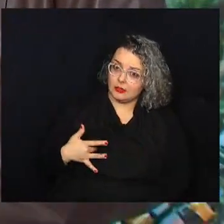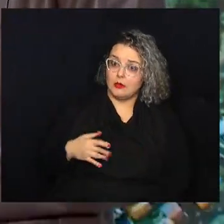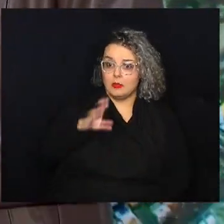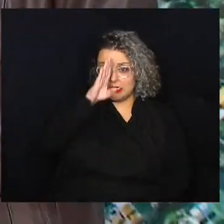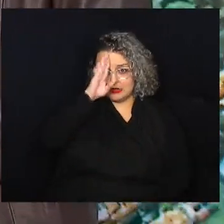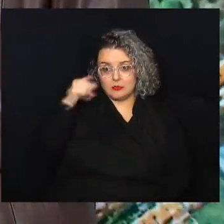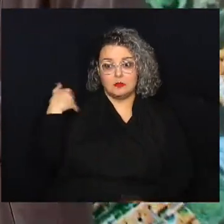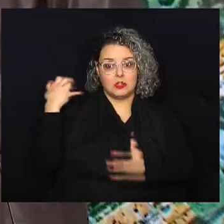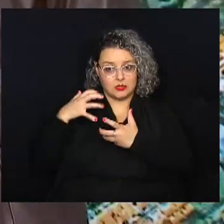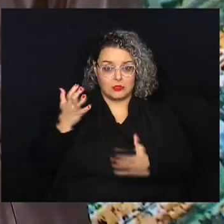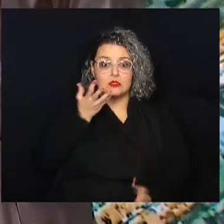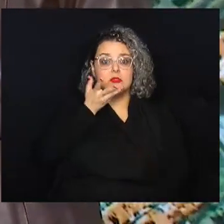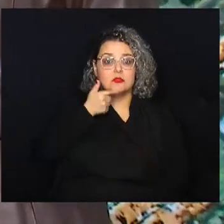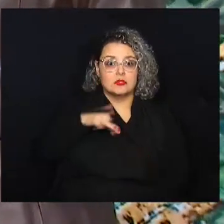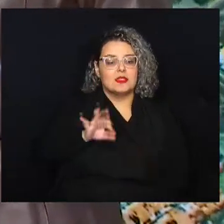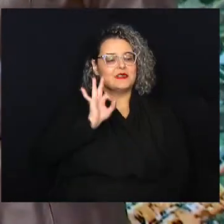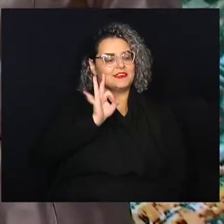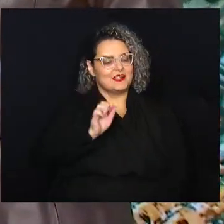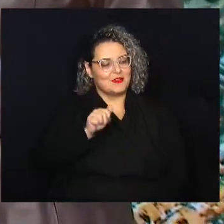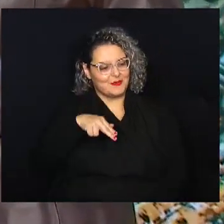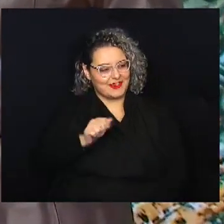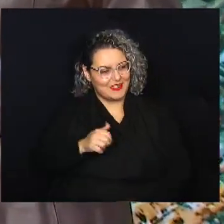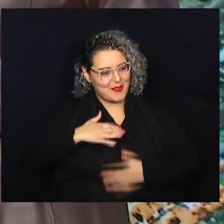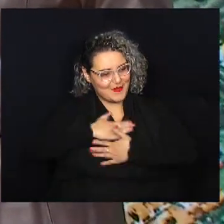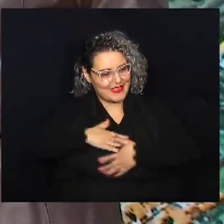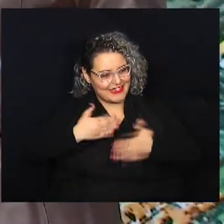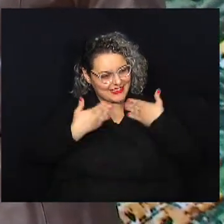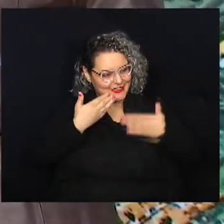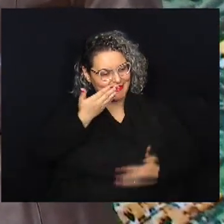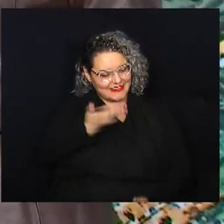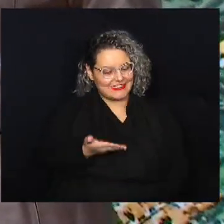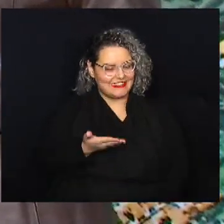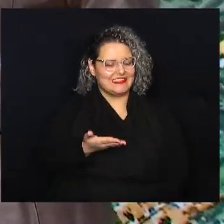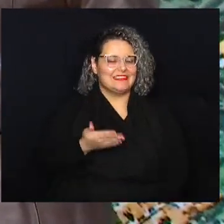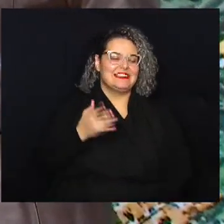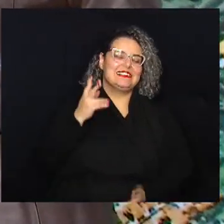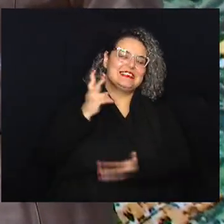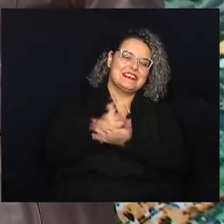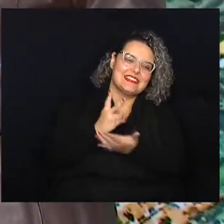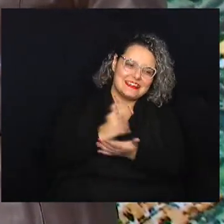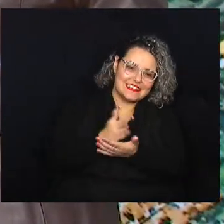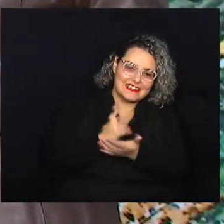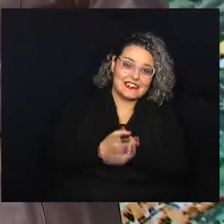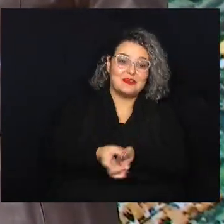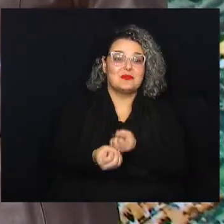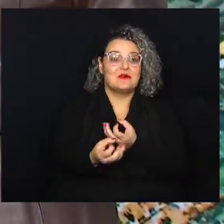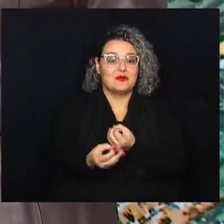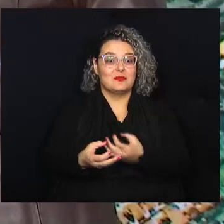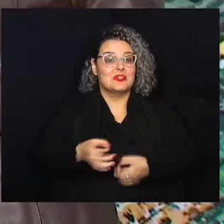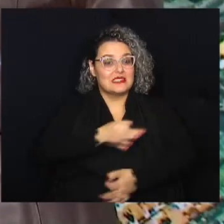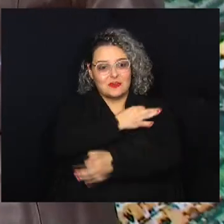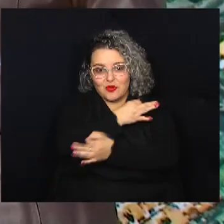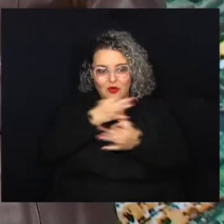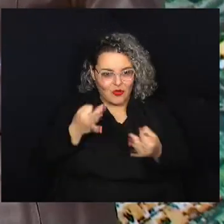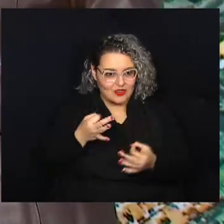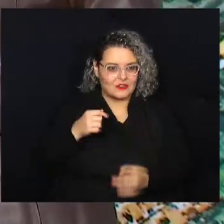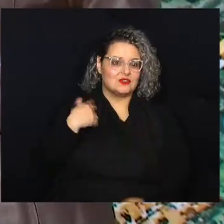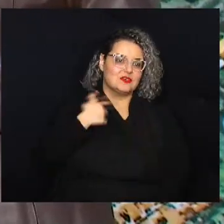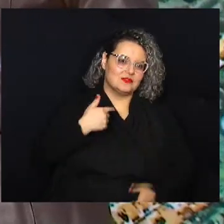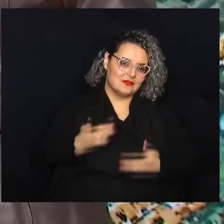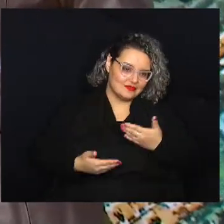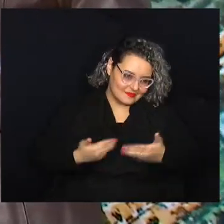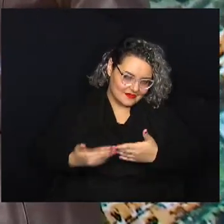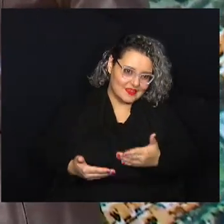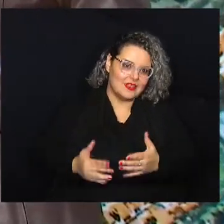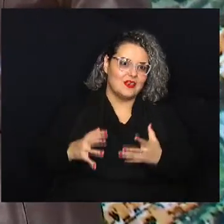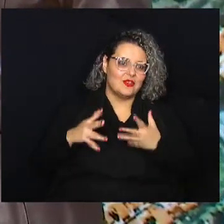das crianças. Certo, Ana, sempre um prazer falar com você, sempre muitas informações, né, que a gente vai levar aí para o inverno